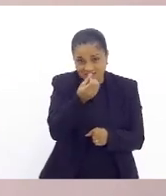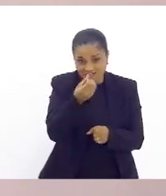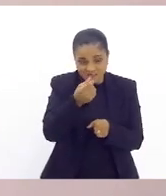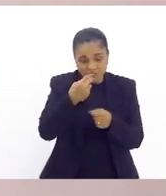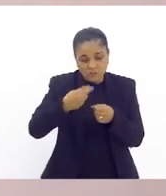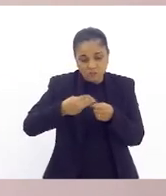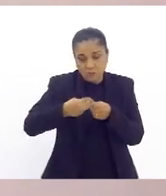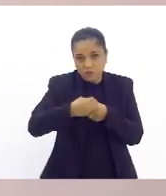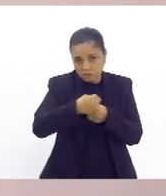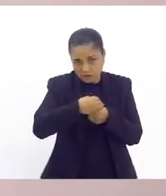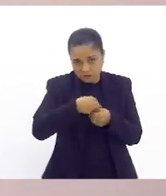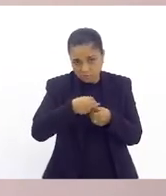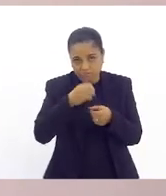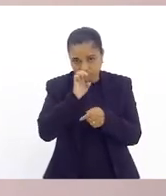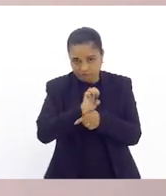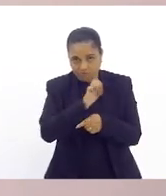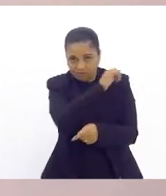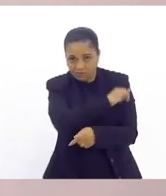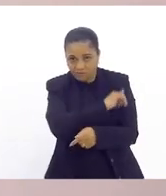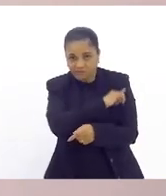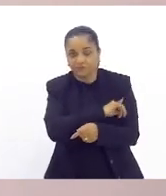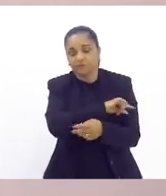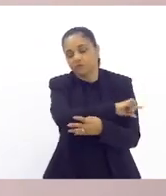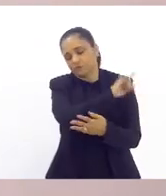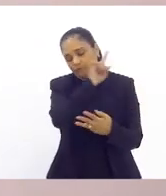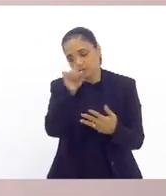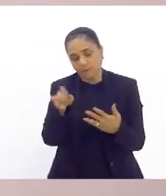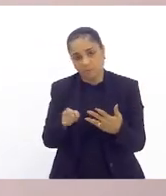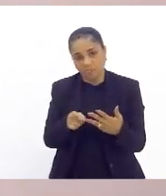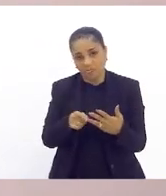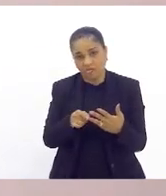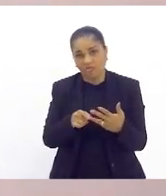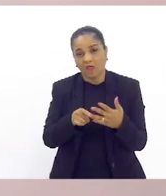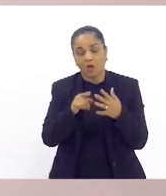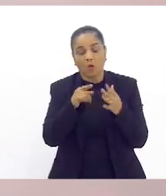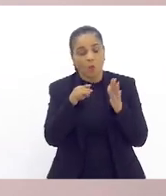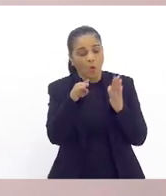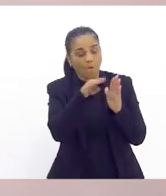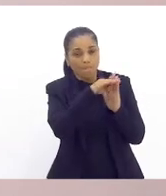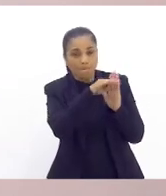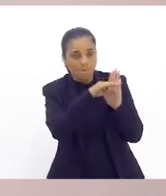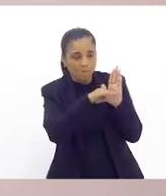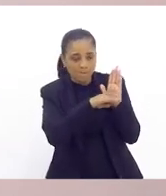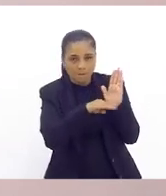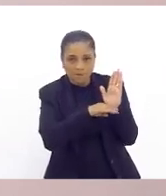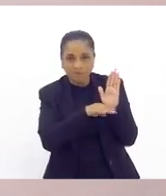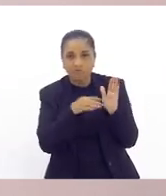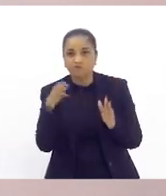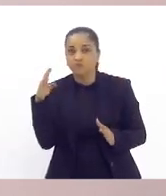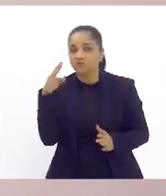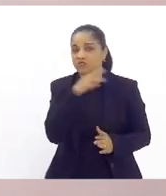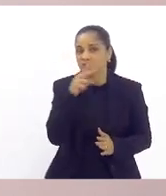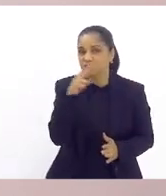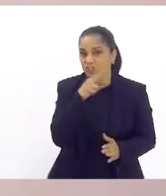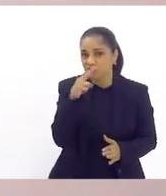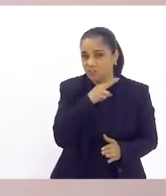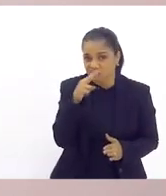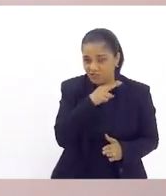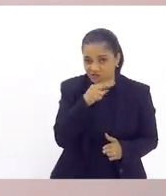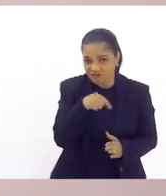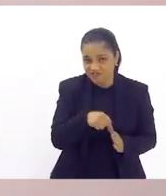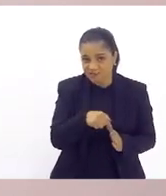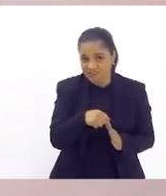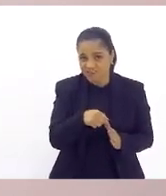Estado Outro ponto aqui colocado acho que a questão do plano de atendimento de emergência a gente não pode De forma alguma